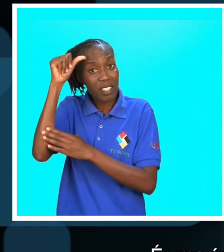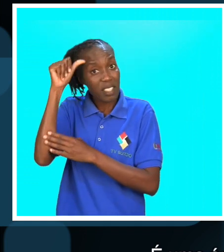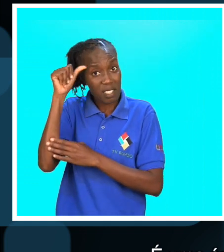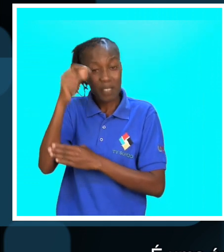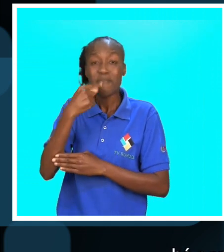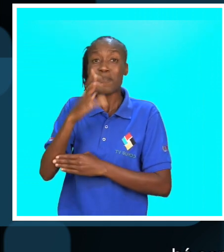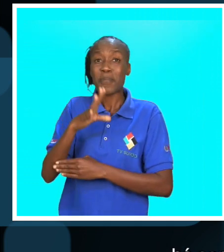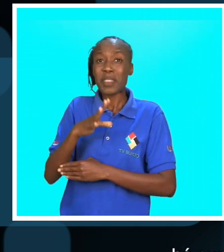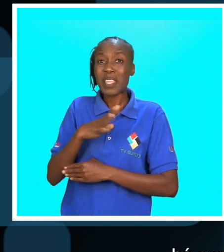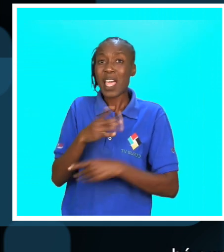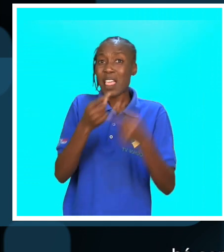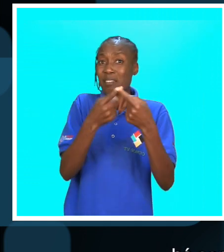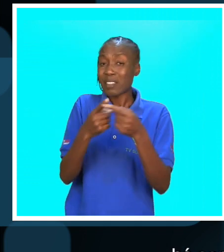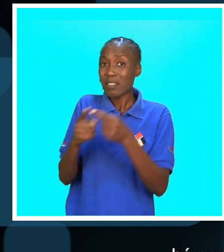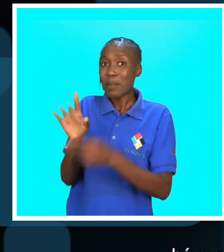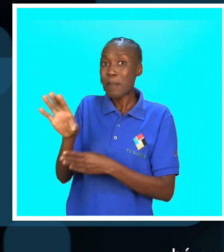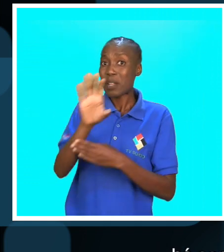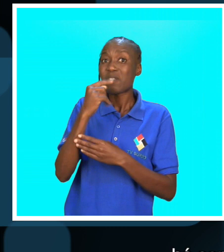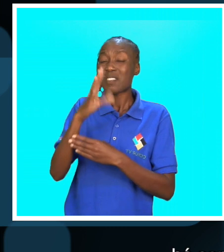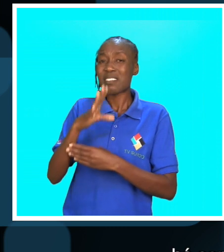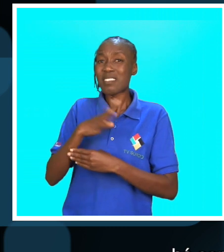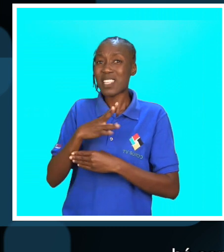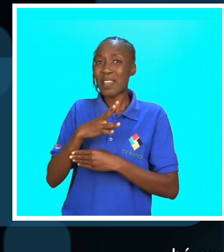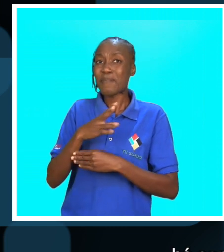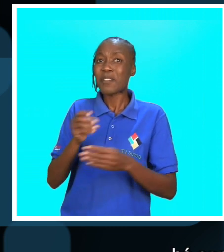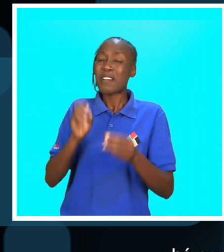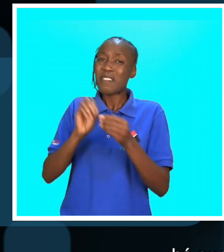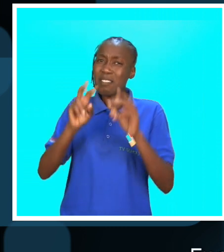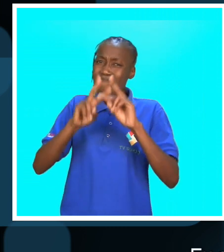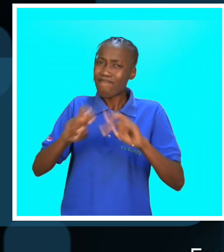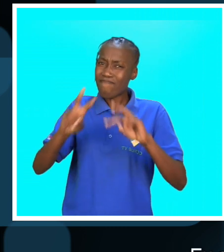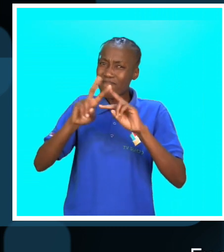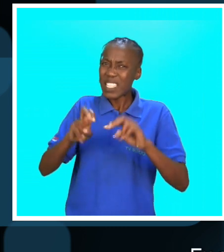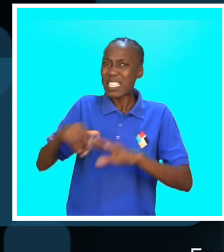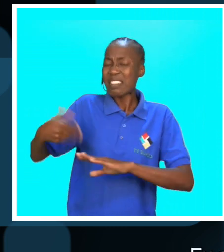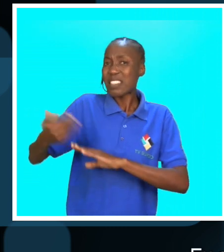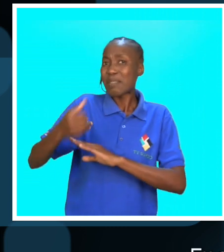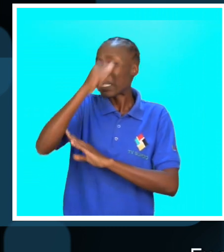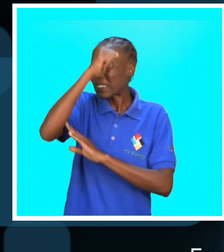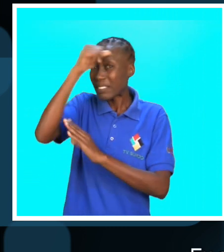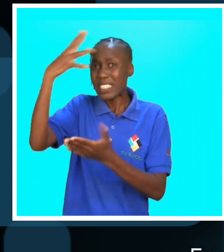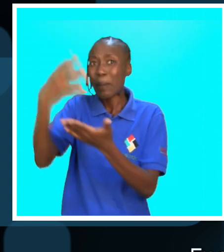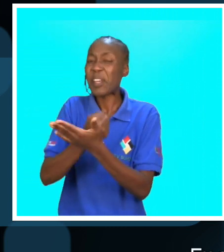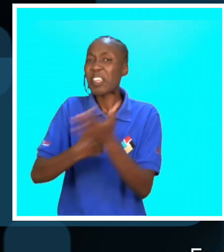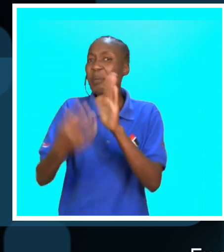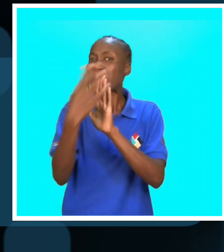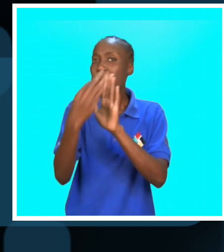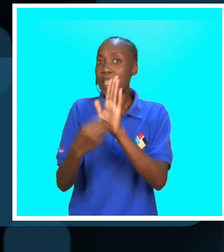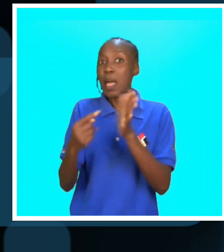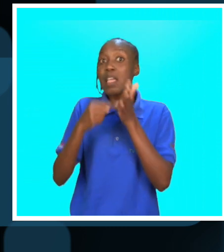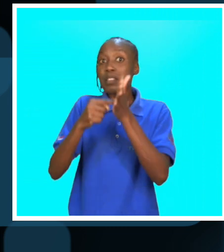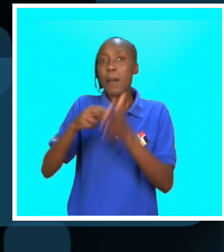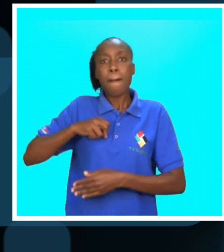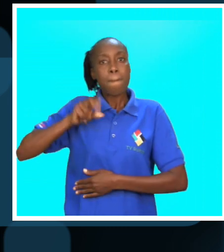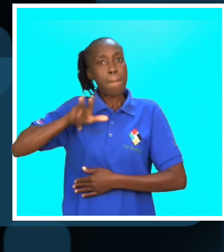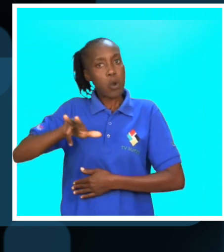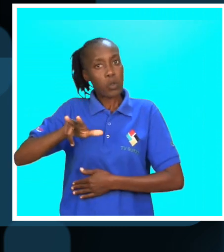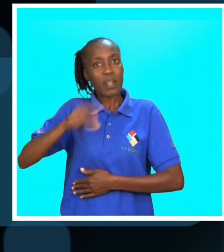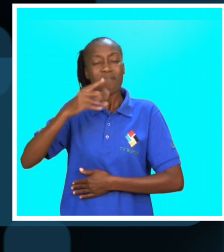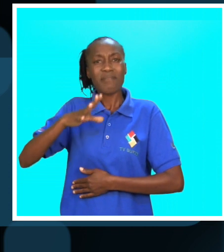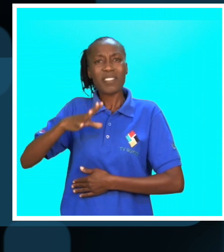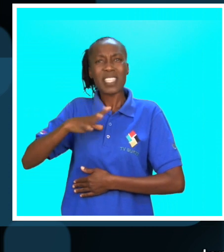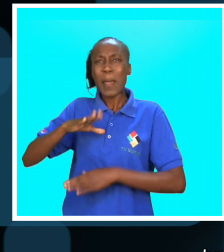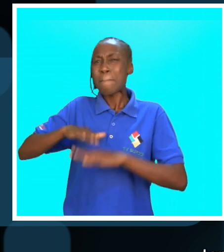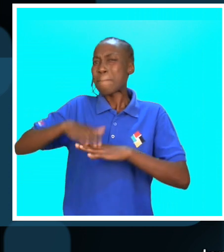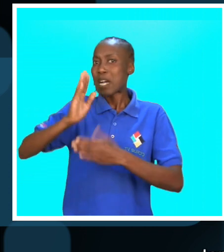o diagnóstico, há sempre dificuldades nessa área. Eu gosto de usar o exemplo de Portugal. Apesar de estarem muito avançados em matéria de